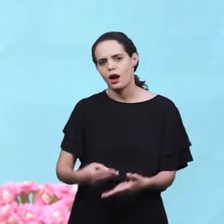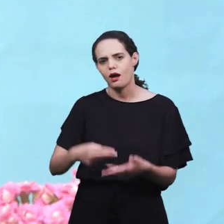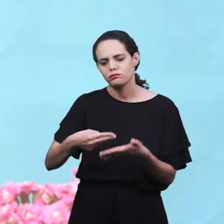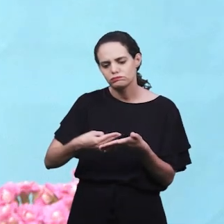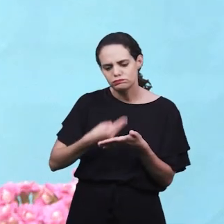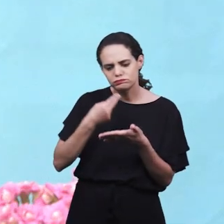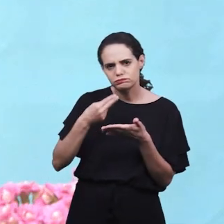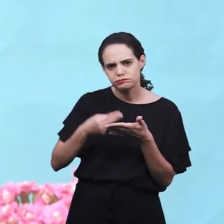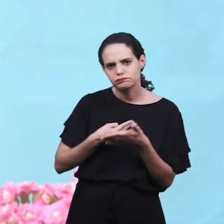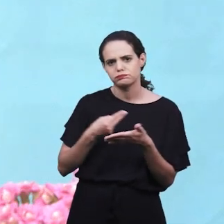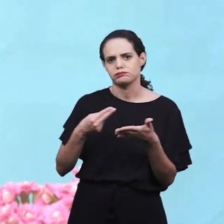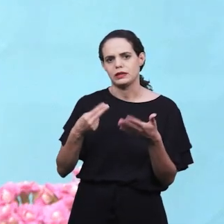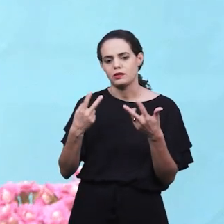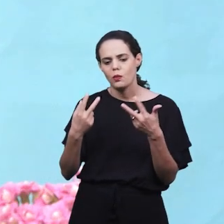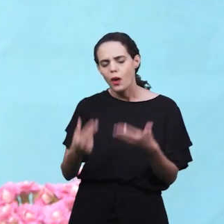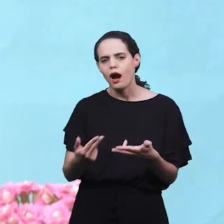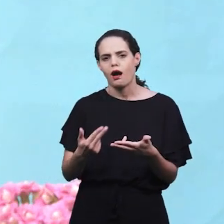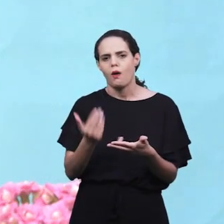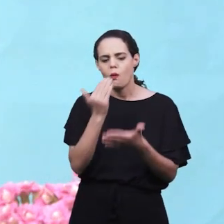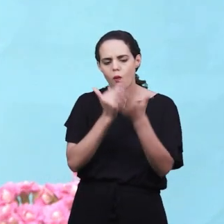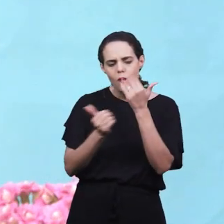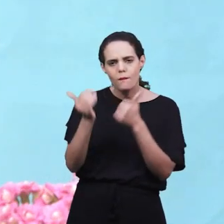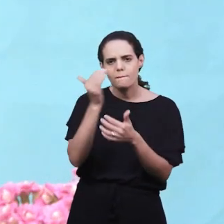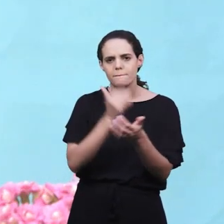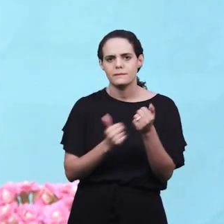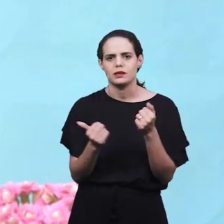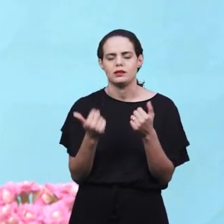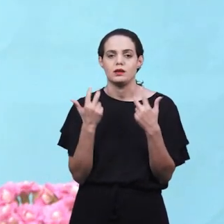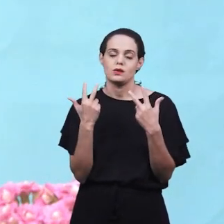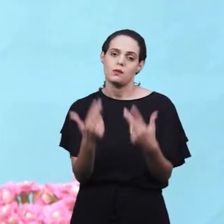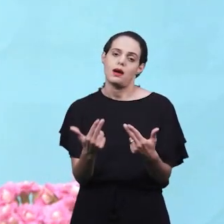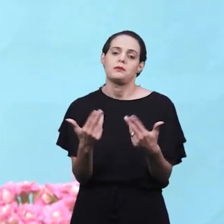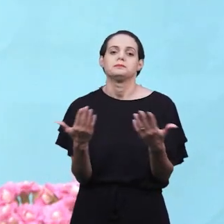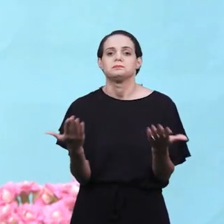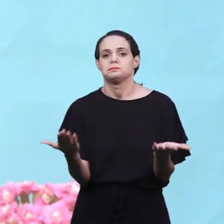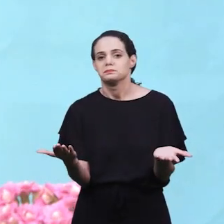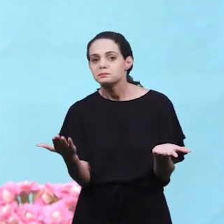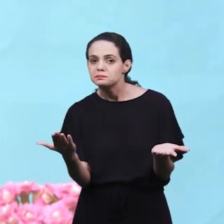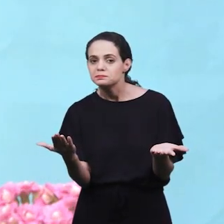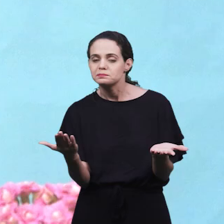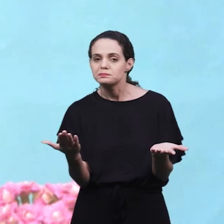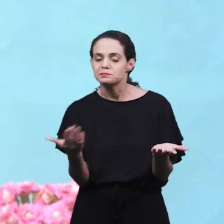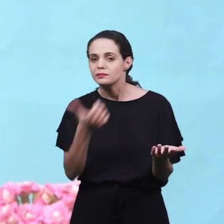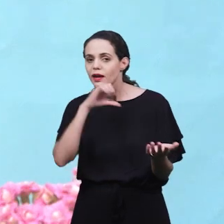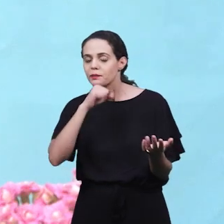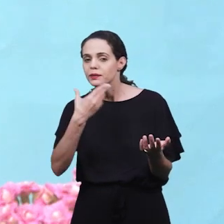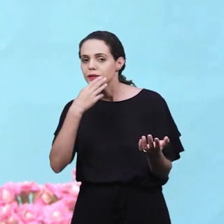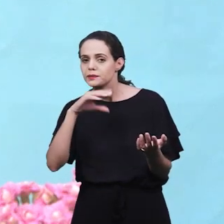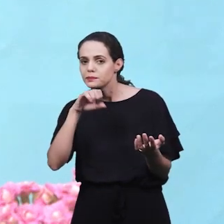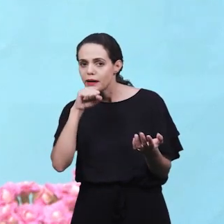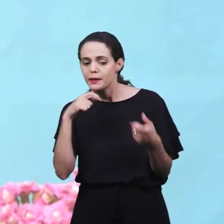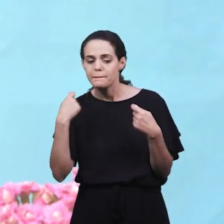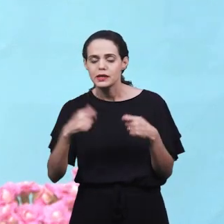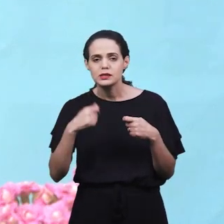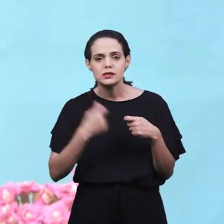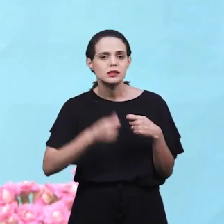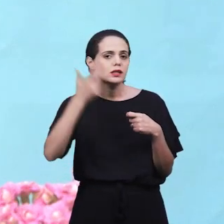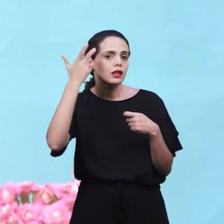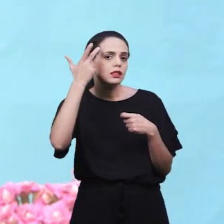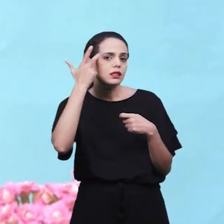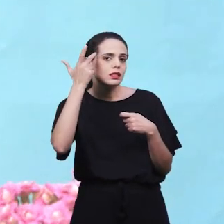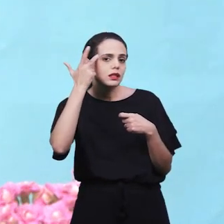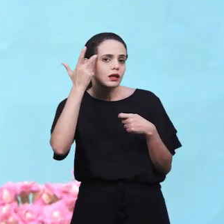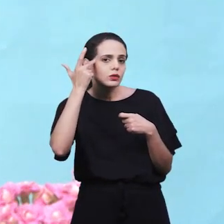não adianta realizar uma introdução alimentar sem erros, apresentando os alimentos in natura e